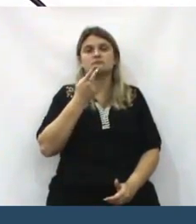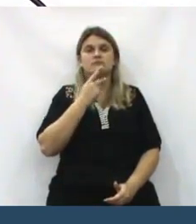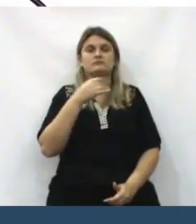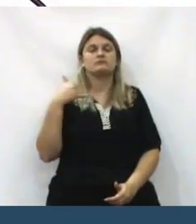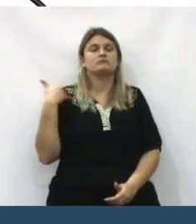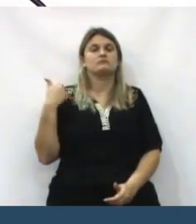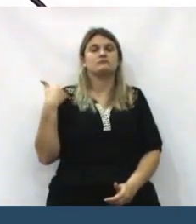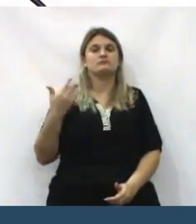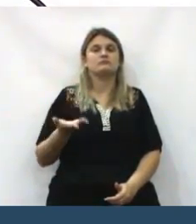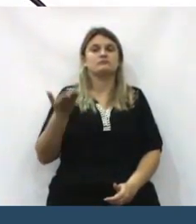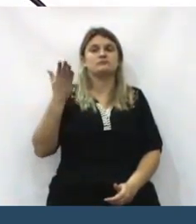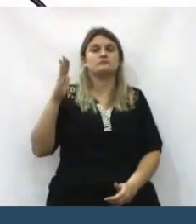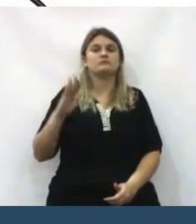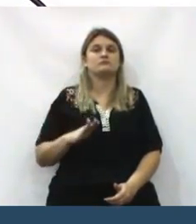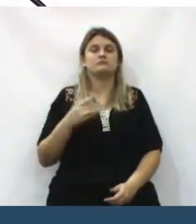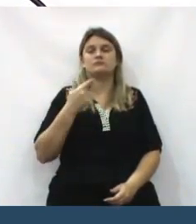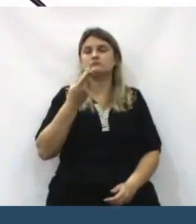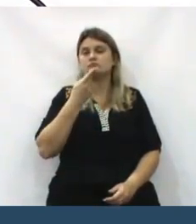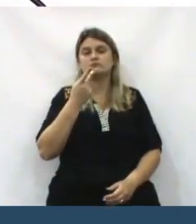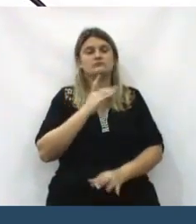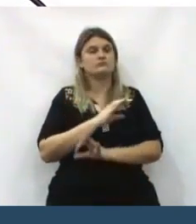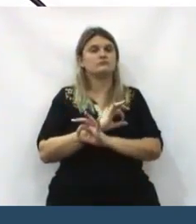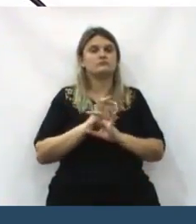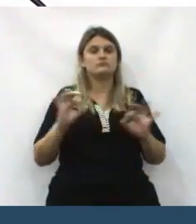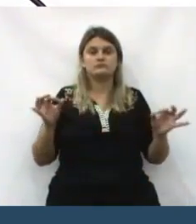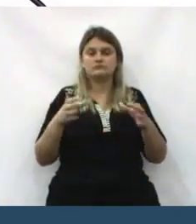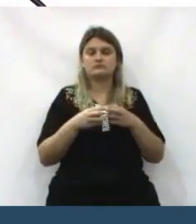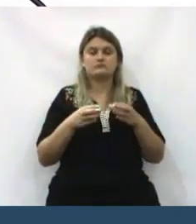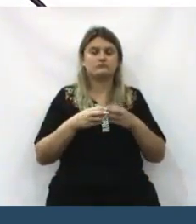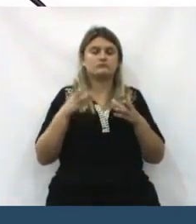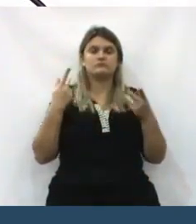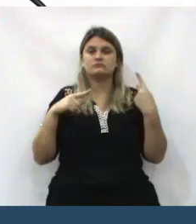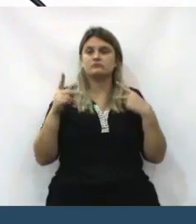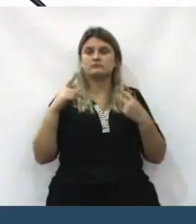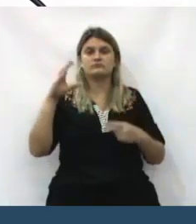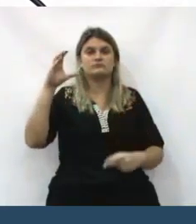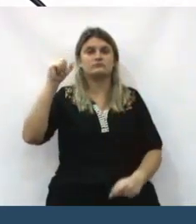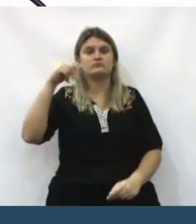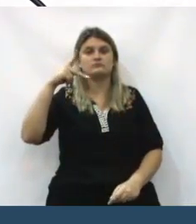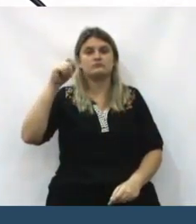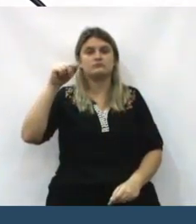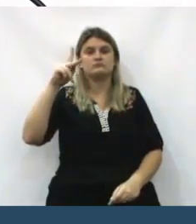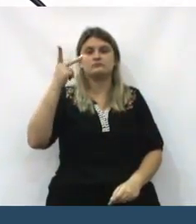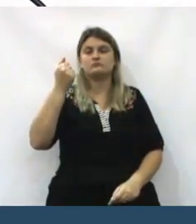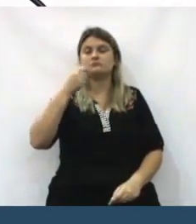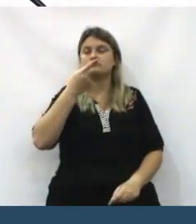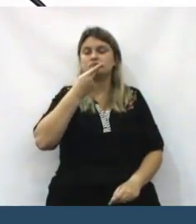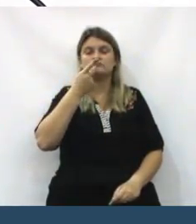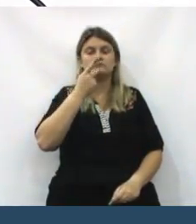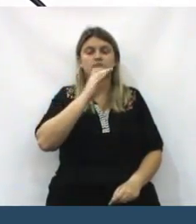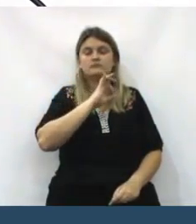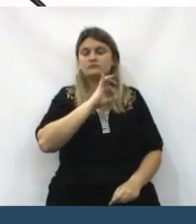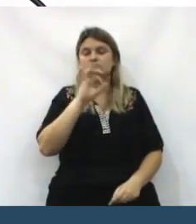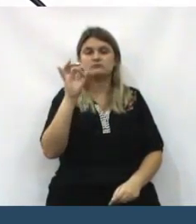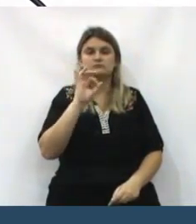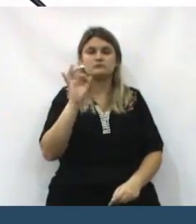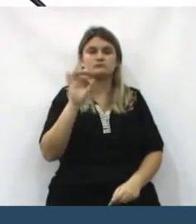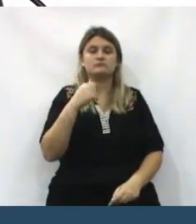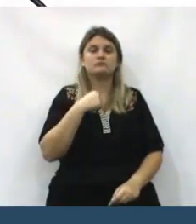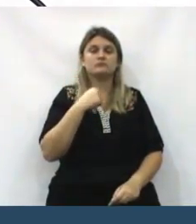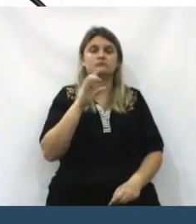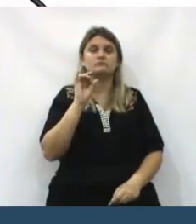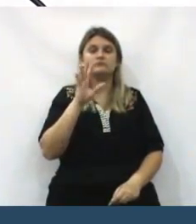idade mínima, idade máxima. Eu não falo em campanha eleitoral. Eu não falo em inscrição de candidatura. Eu não falo ata de